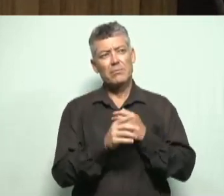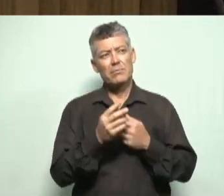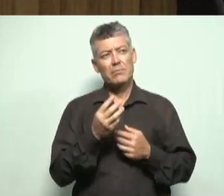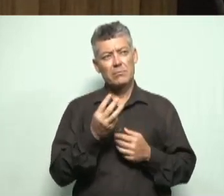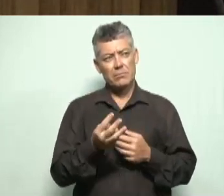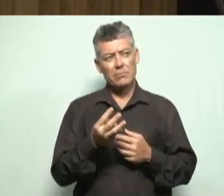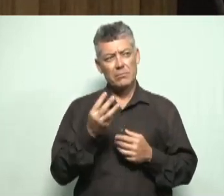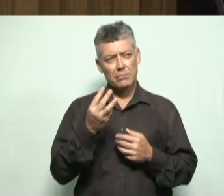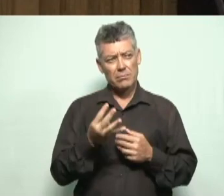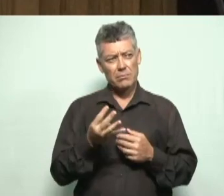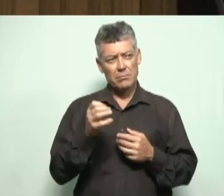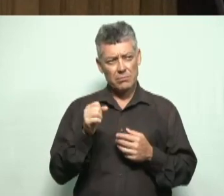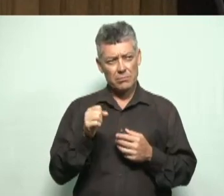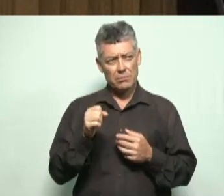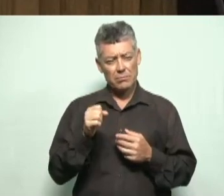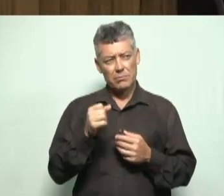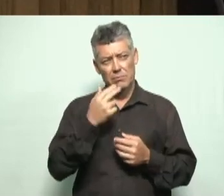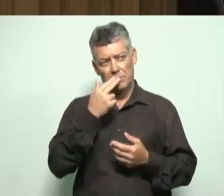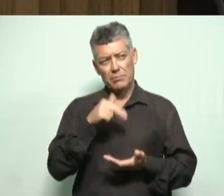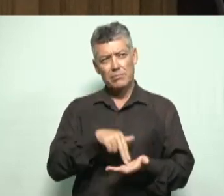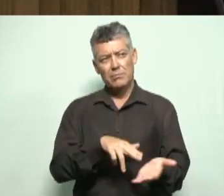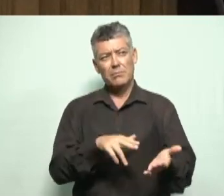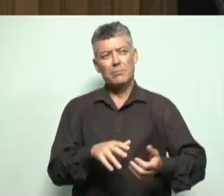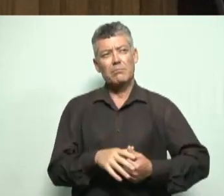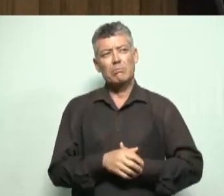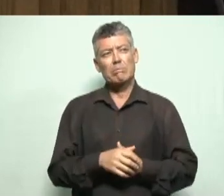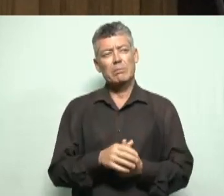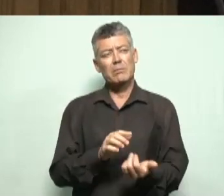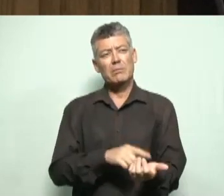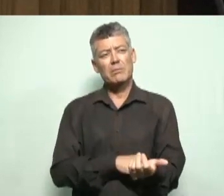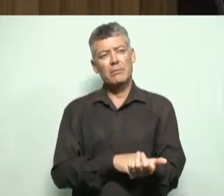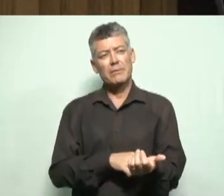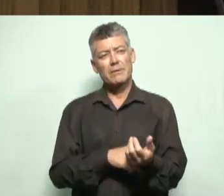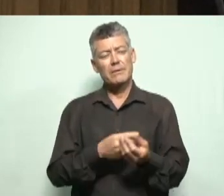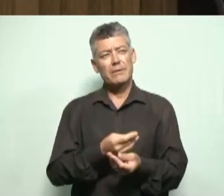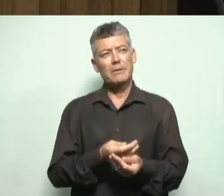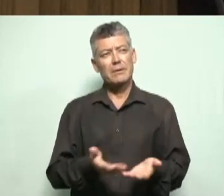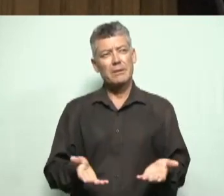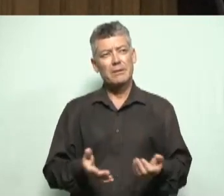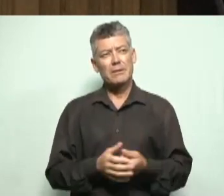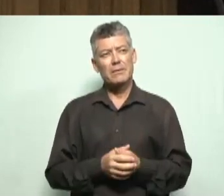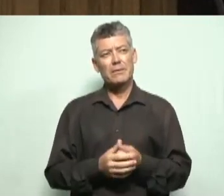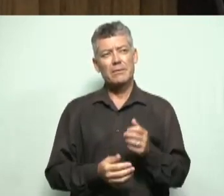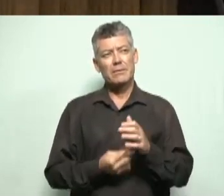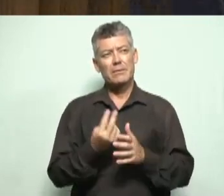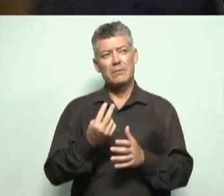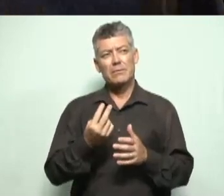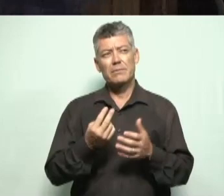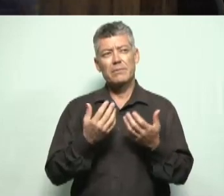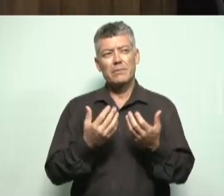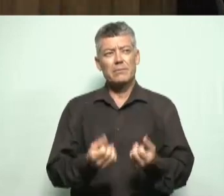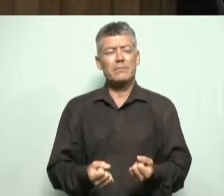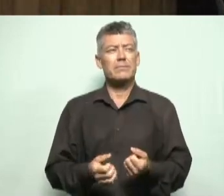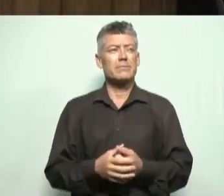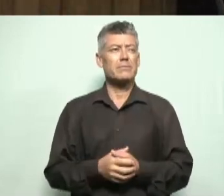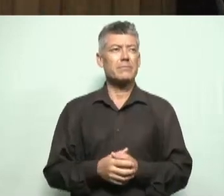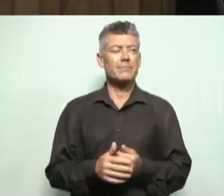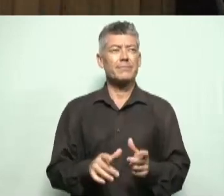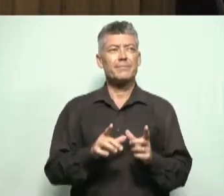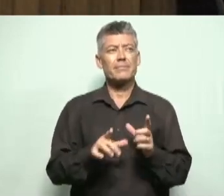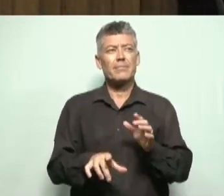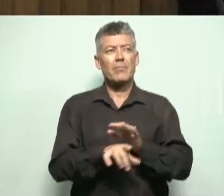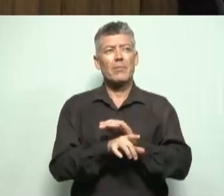348-2020, assegura a inserção de mensagem incentiva a doação de sangue. Em segunda discussão, aprovado unanimidade. Projeto